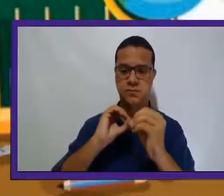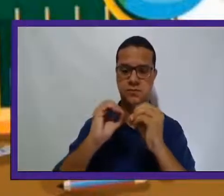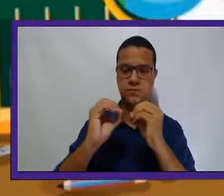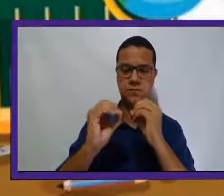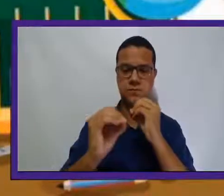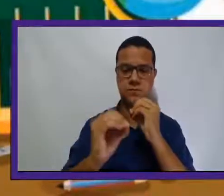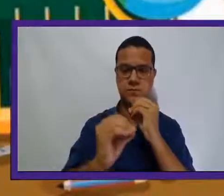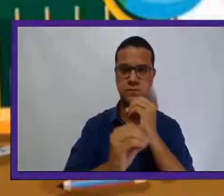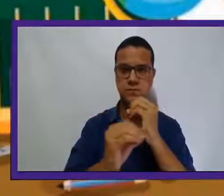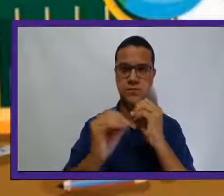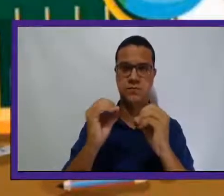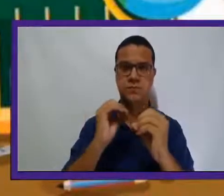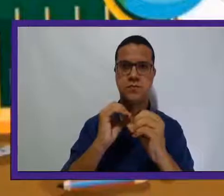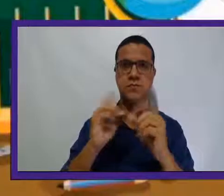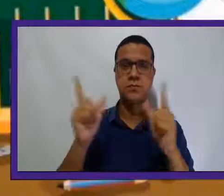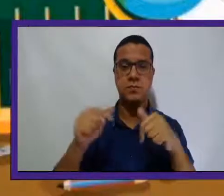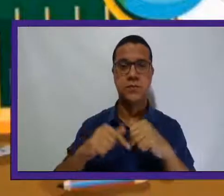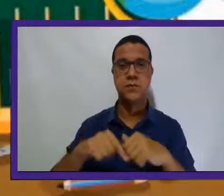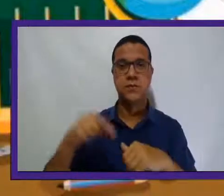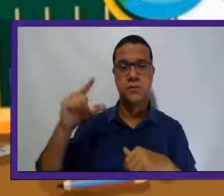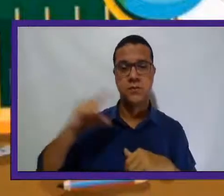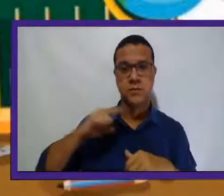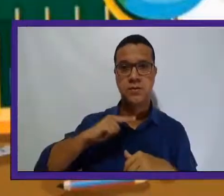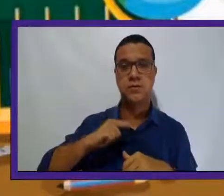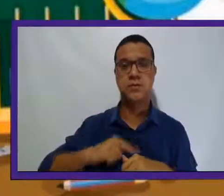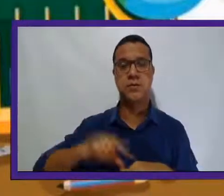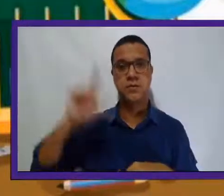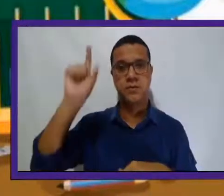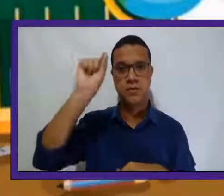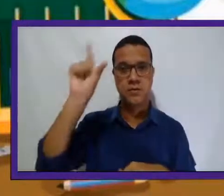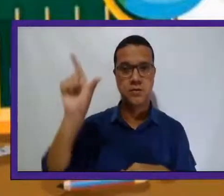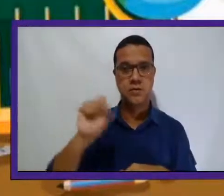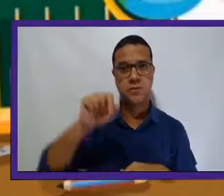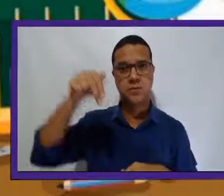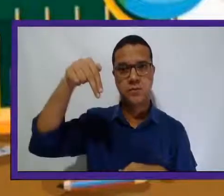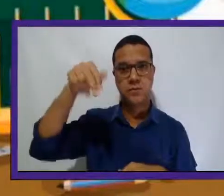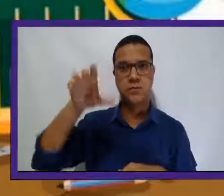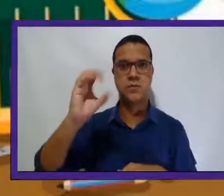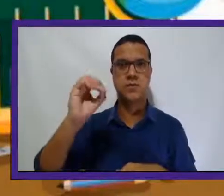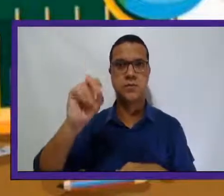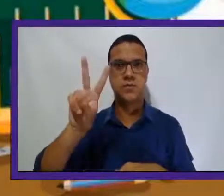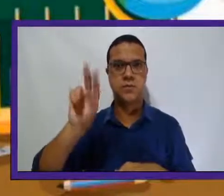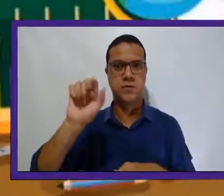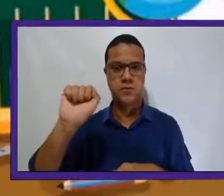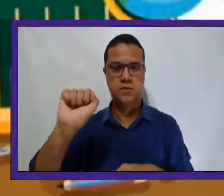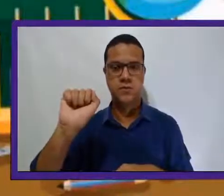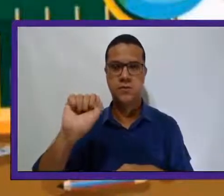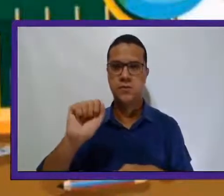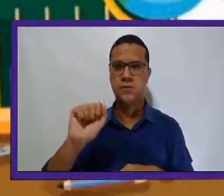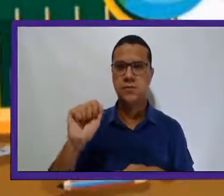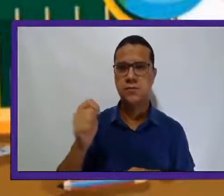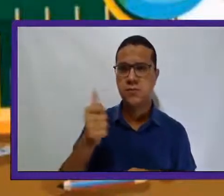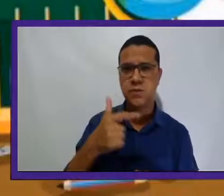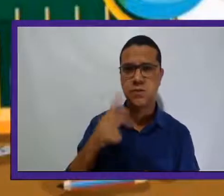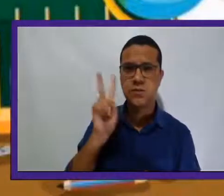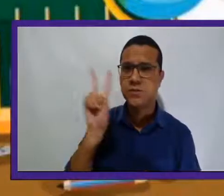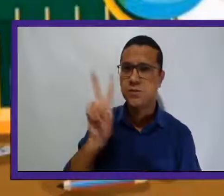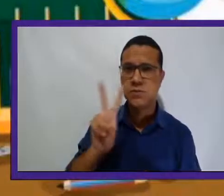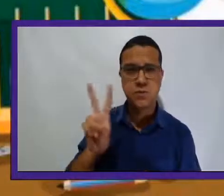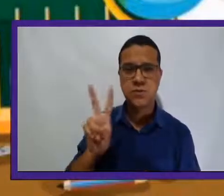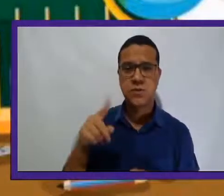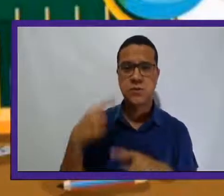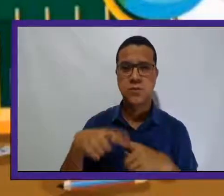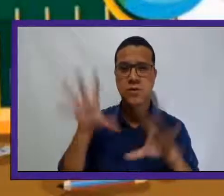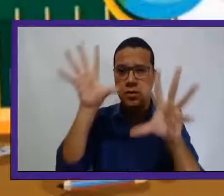Entre eles Nós temos a Lua nova Então quase que Não dá para ver a Lua Ela fica toda escura Então é a Lua